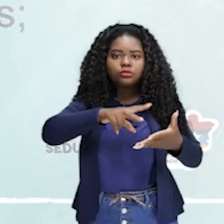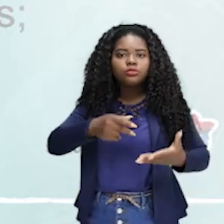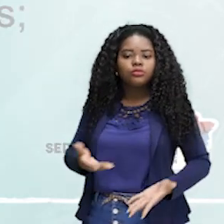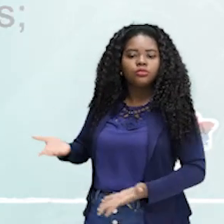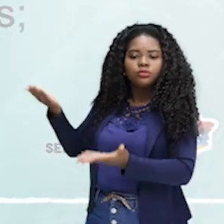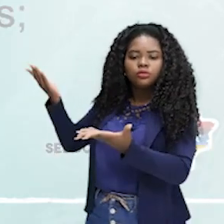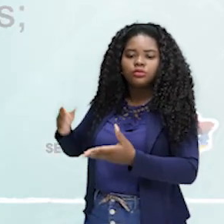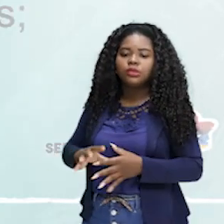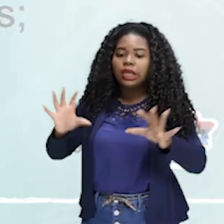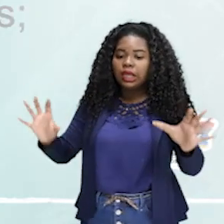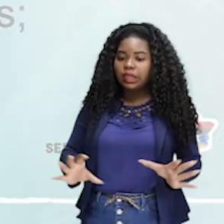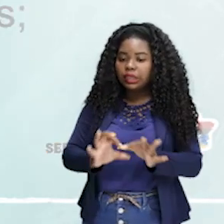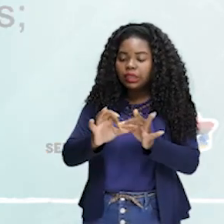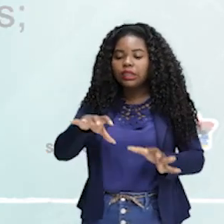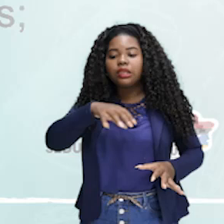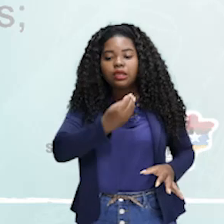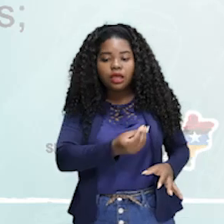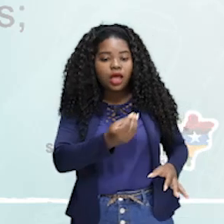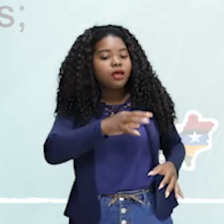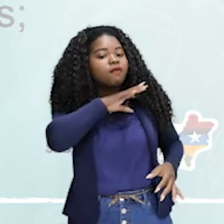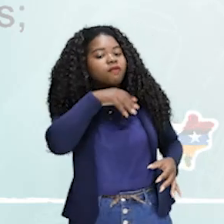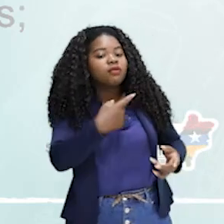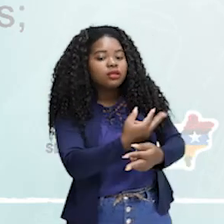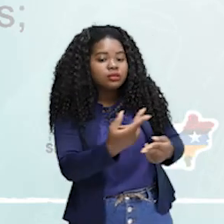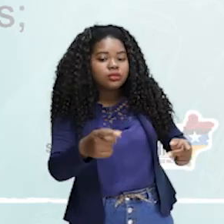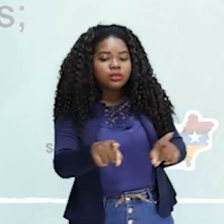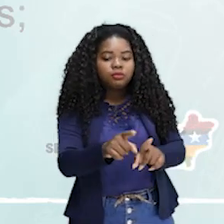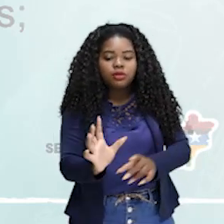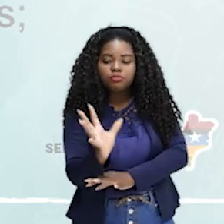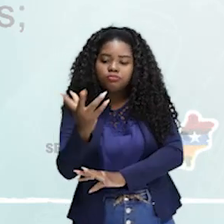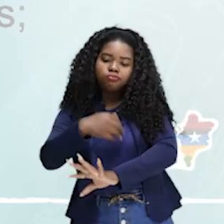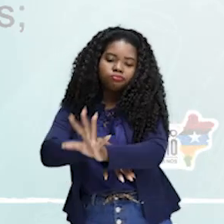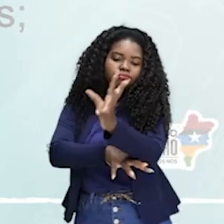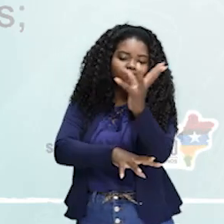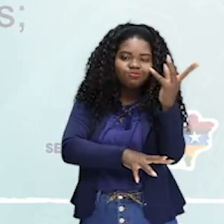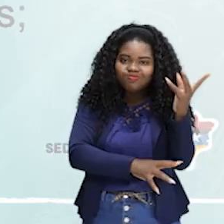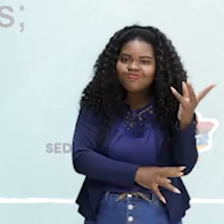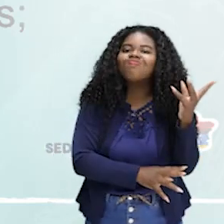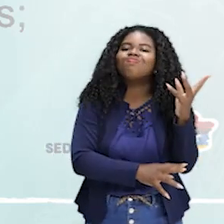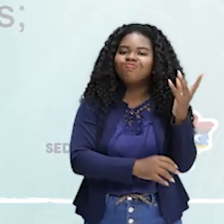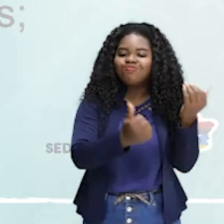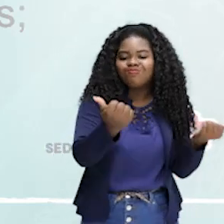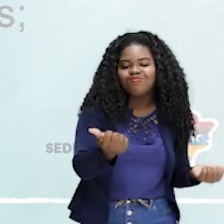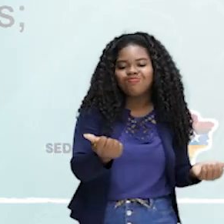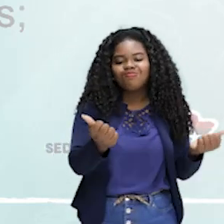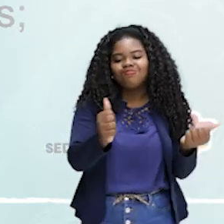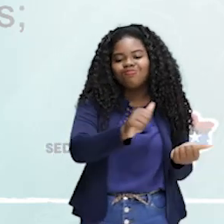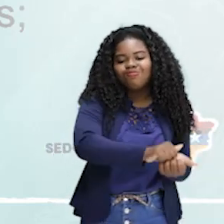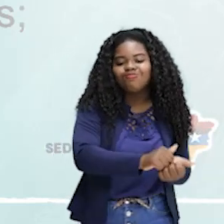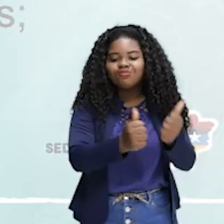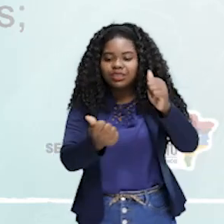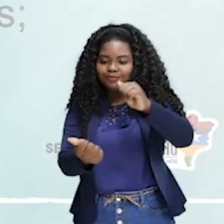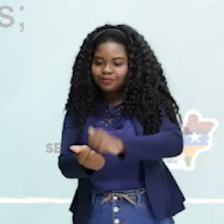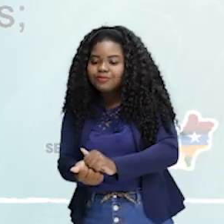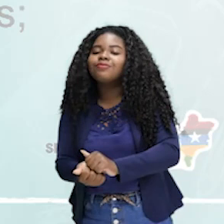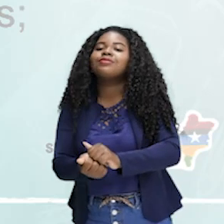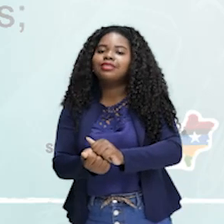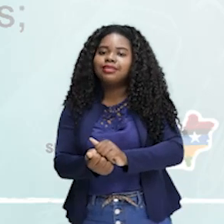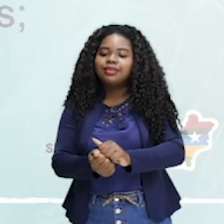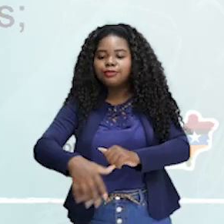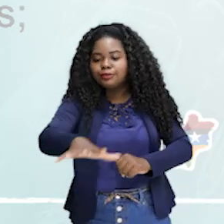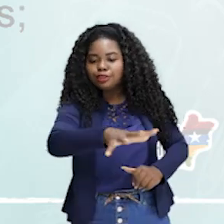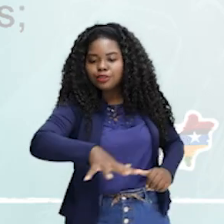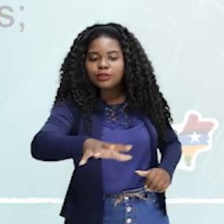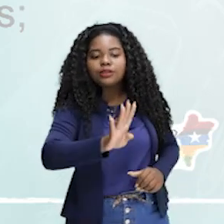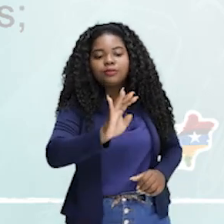que interliga a vida animal e vegetal adaptadas às condições do ambiente, né? A palavra bioma é formada pela junção